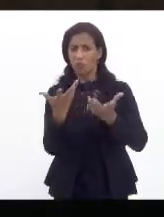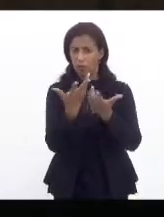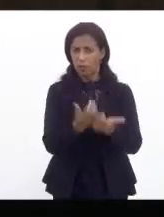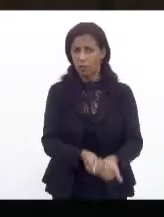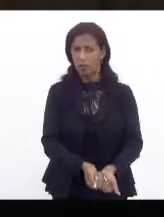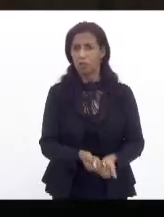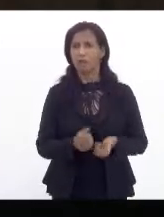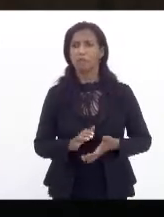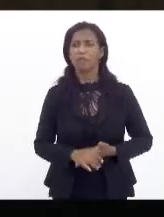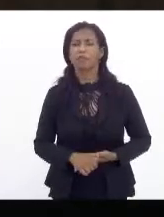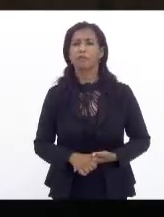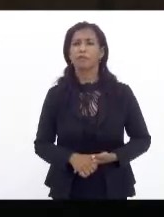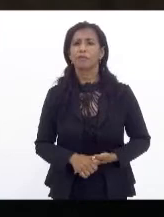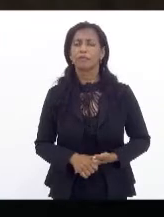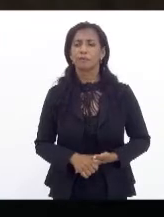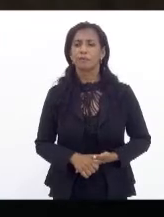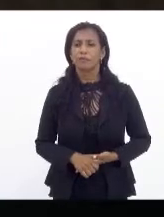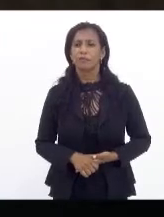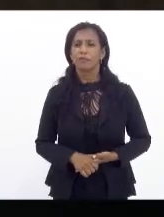acolhida,